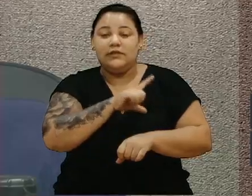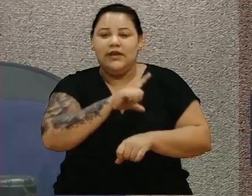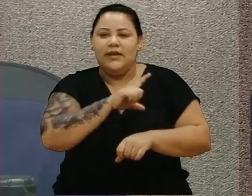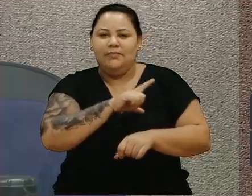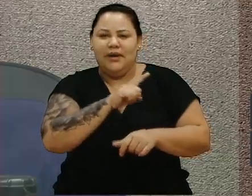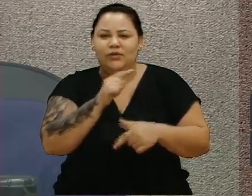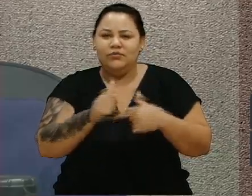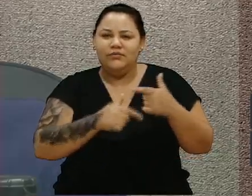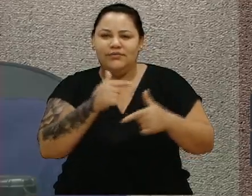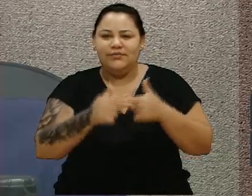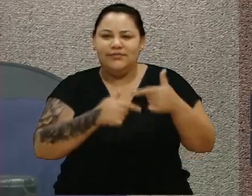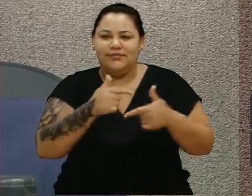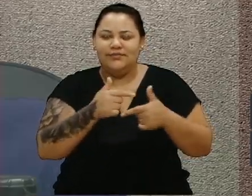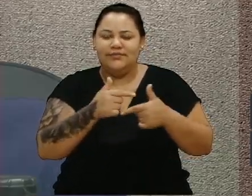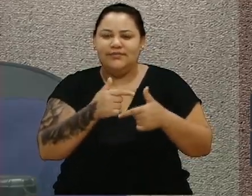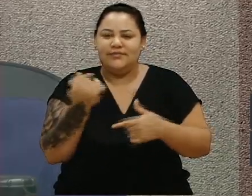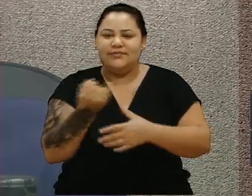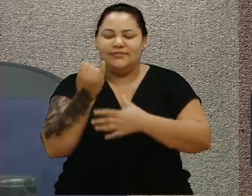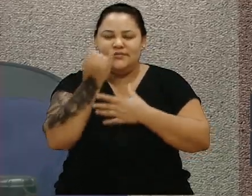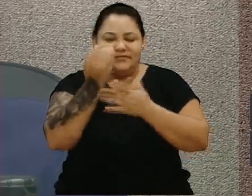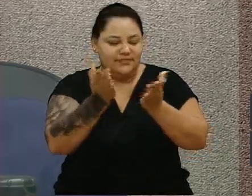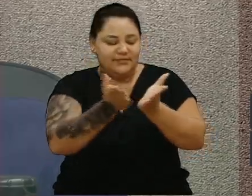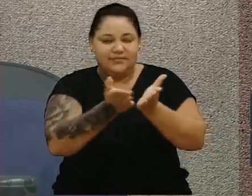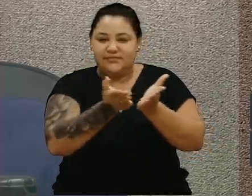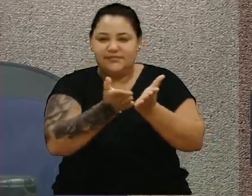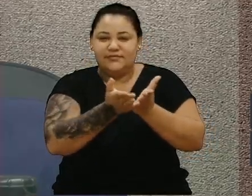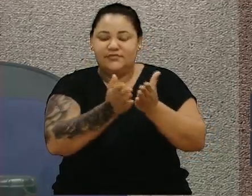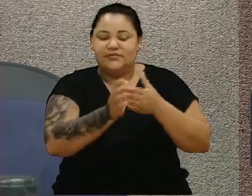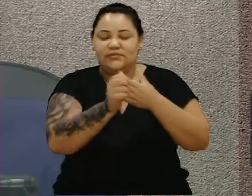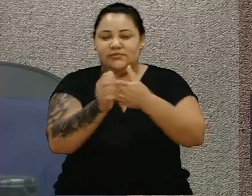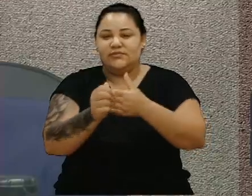de estudo, de acompanhamento